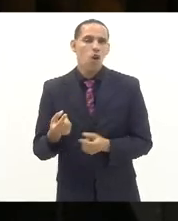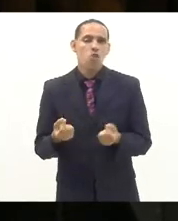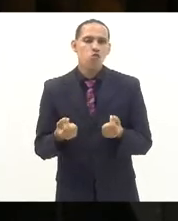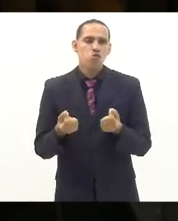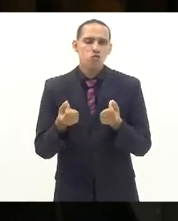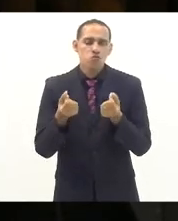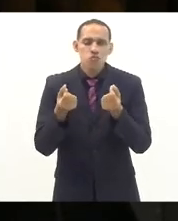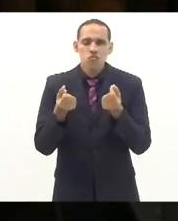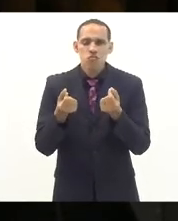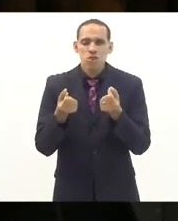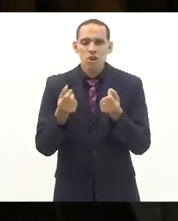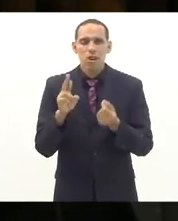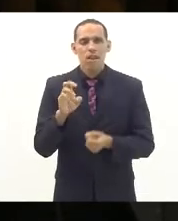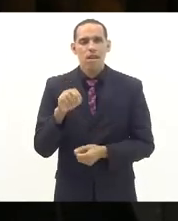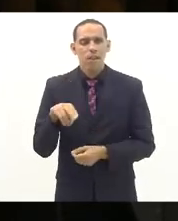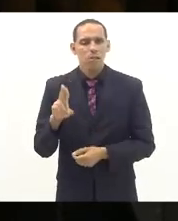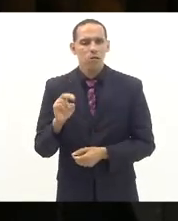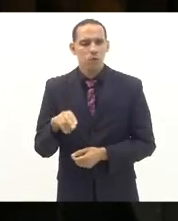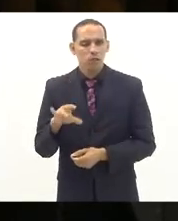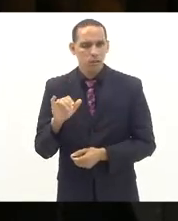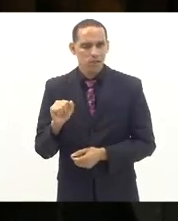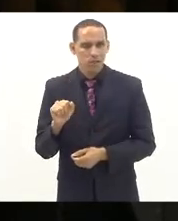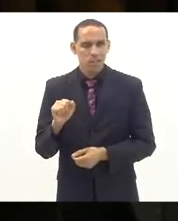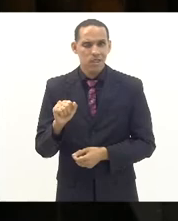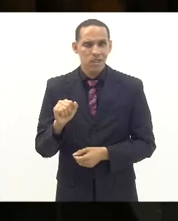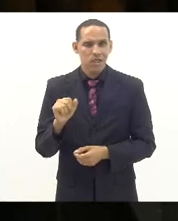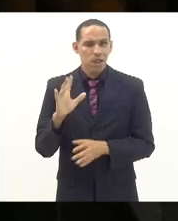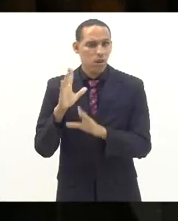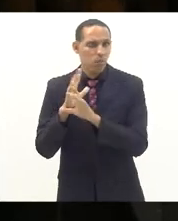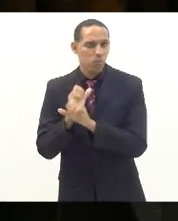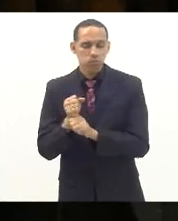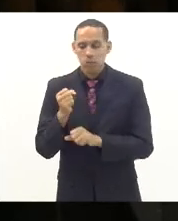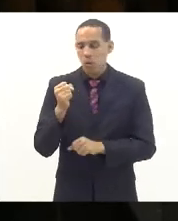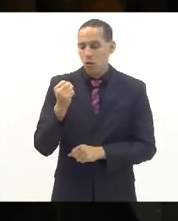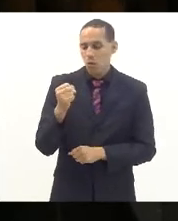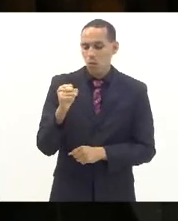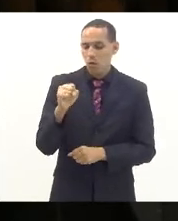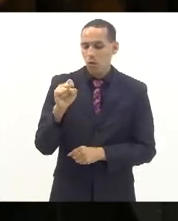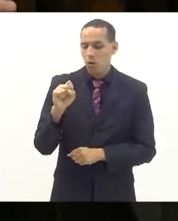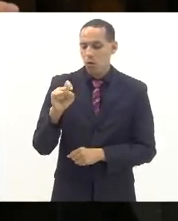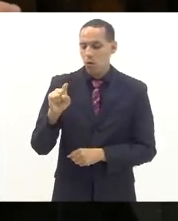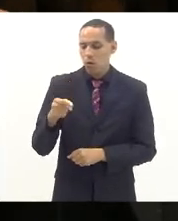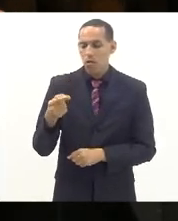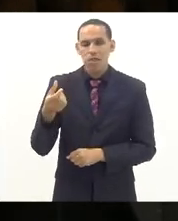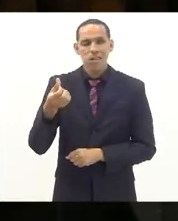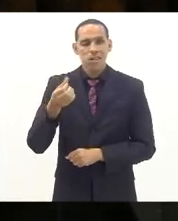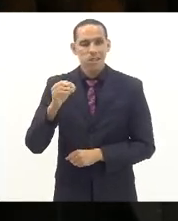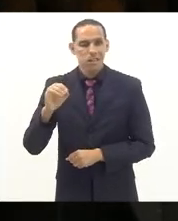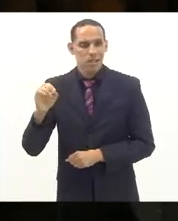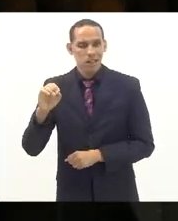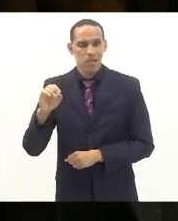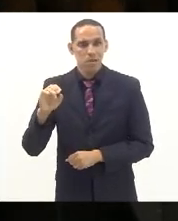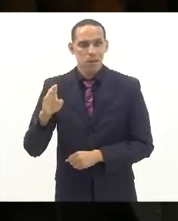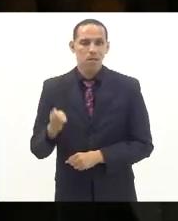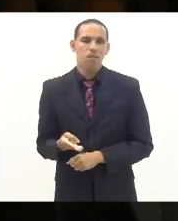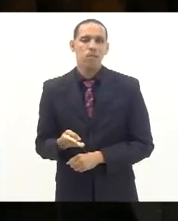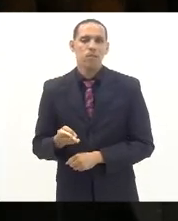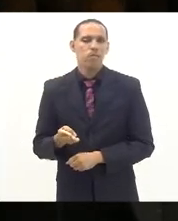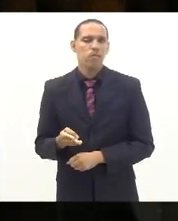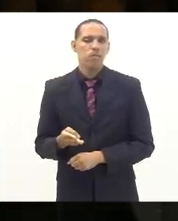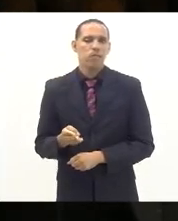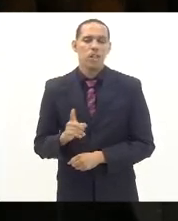receitas chegava 8 milhões e seiscentos o e passou preso a nossa audiência